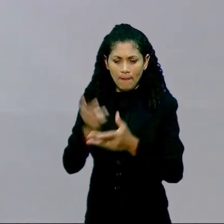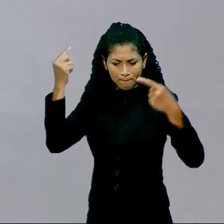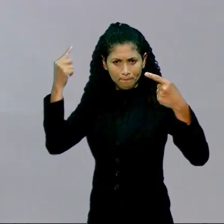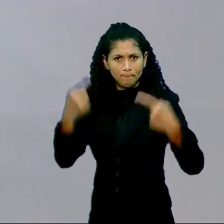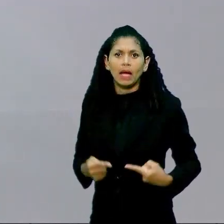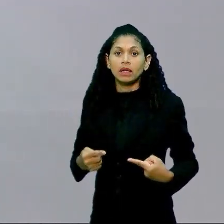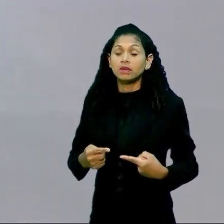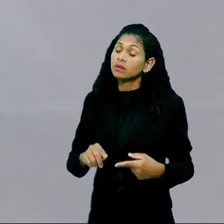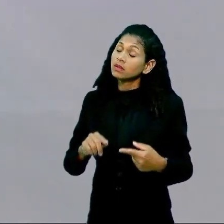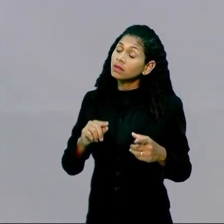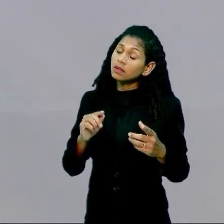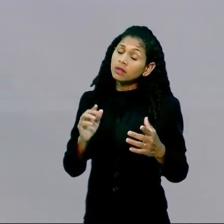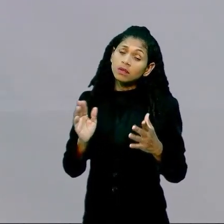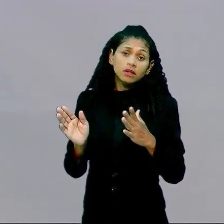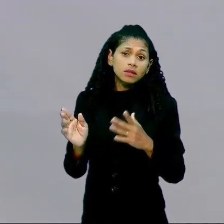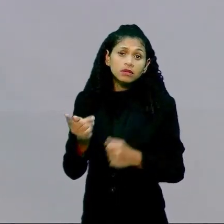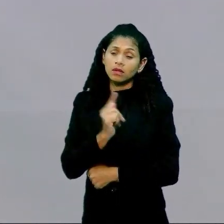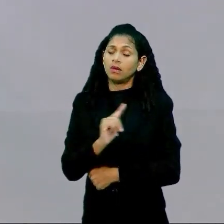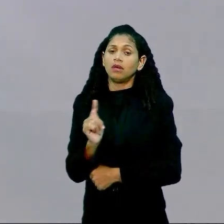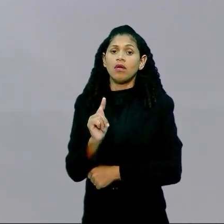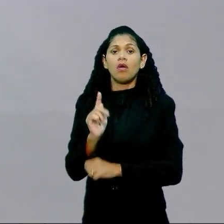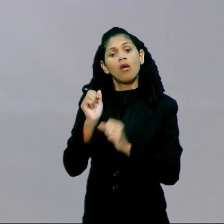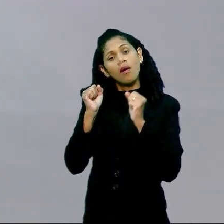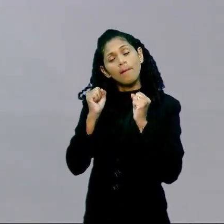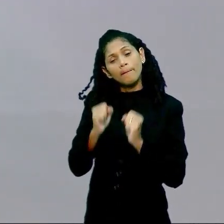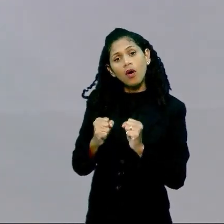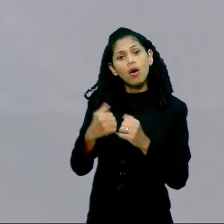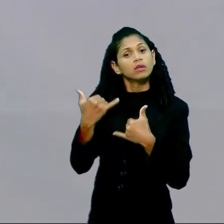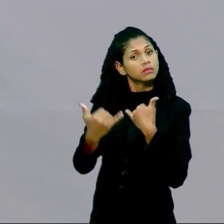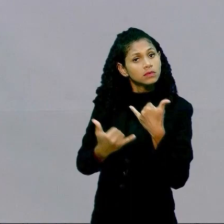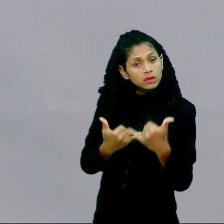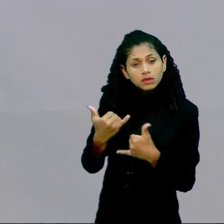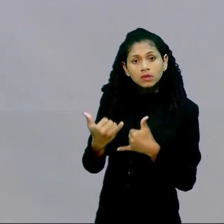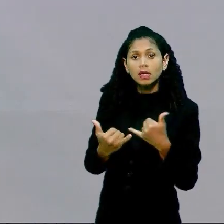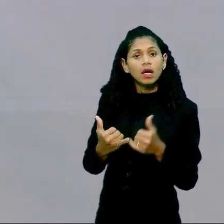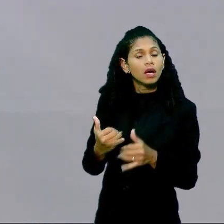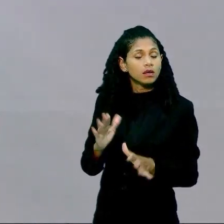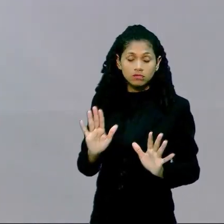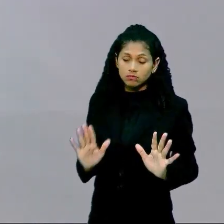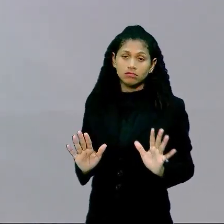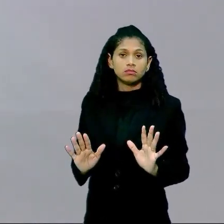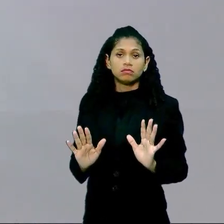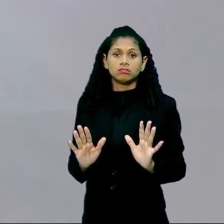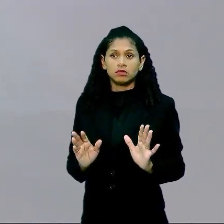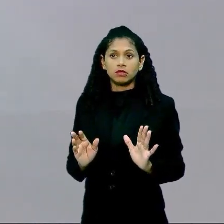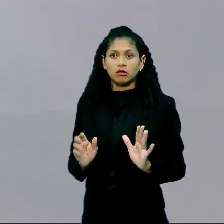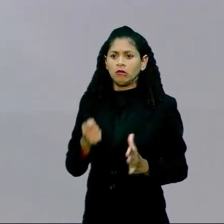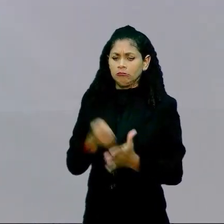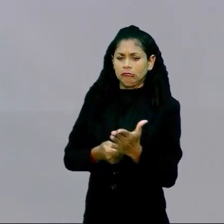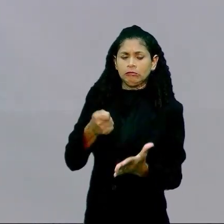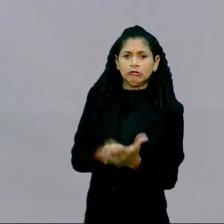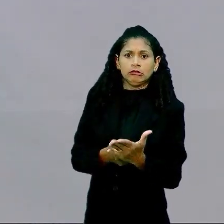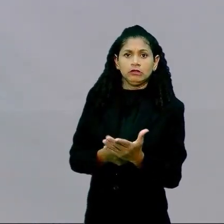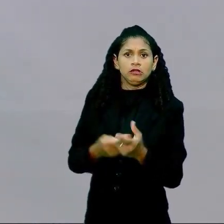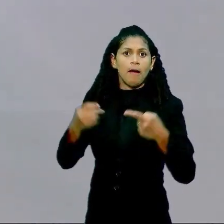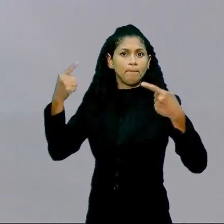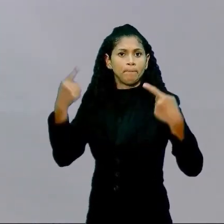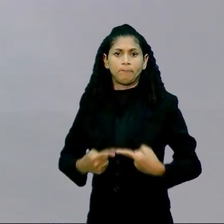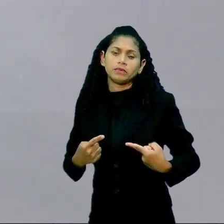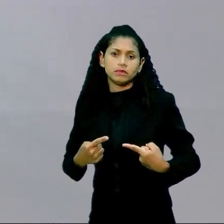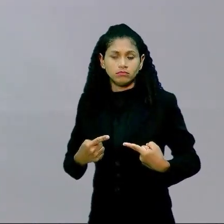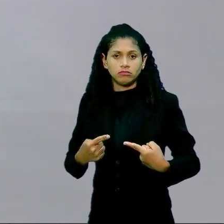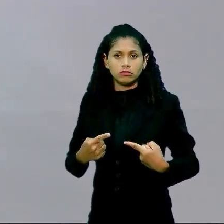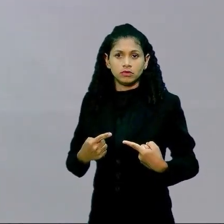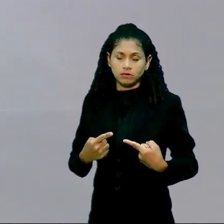no contexto do jogo, pode ser um jogo adaptado, um jogo de aprendizado. Então, não necessariamente é a competição, não é o ganhar, é